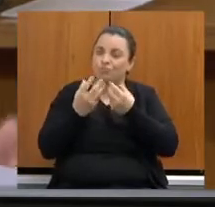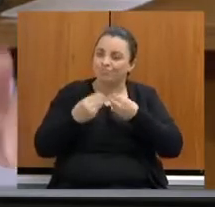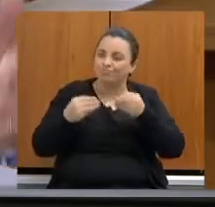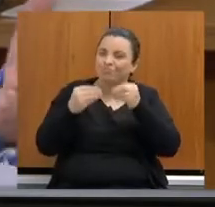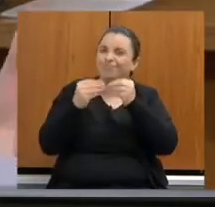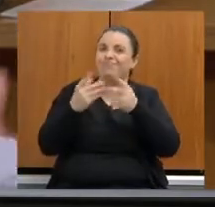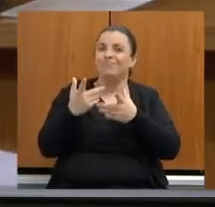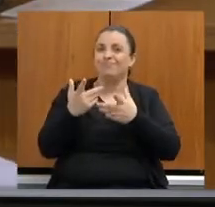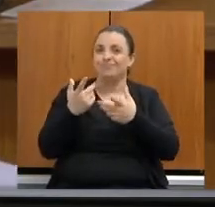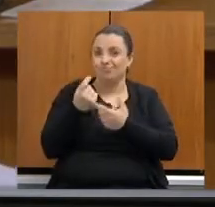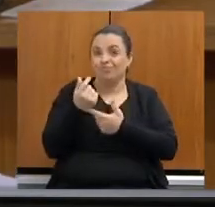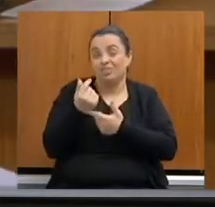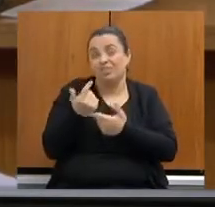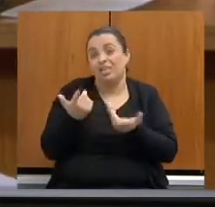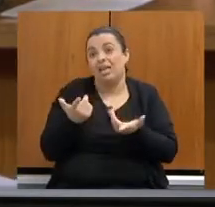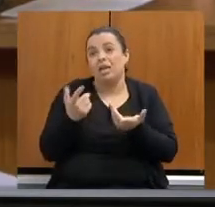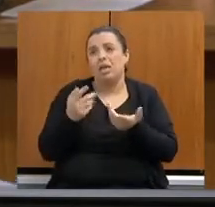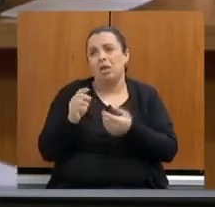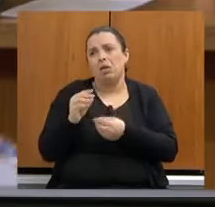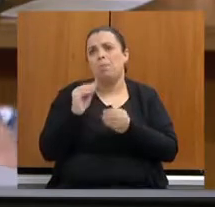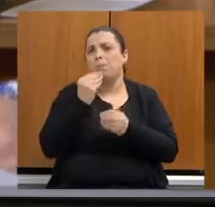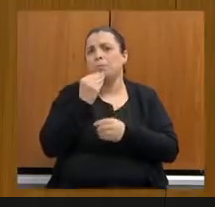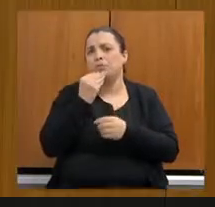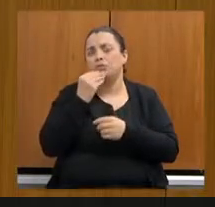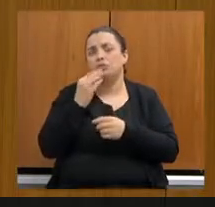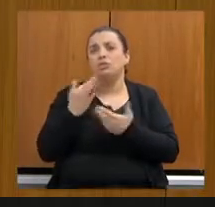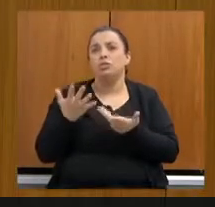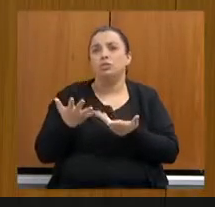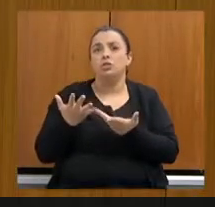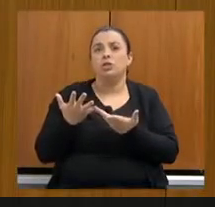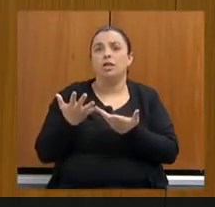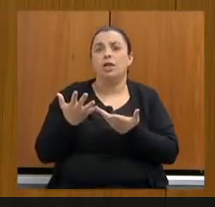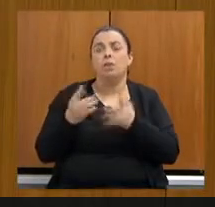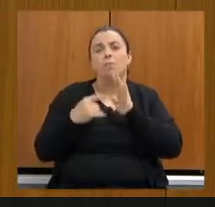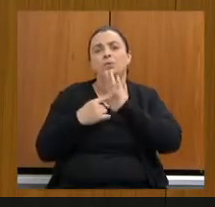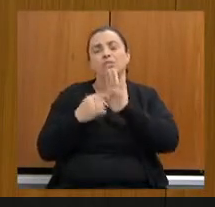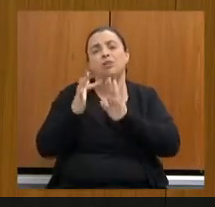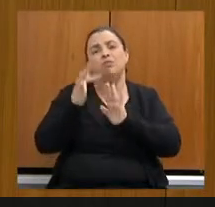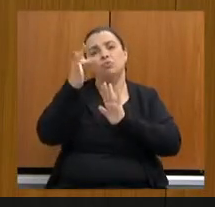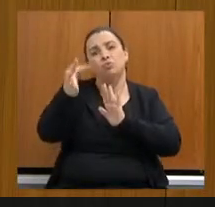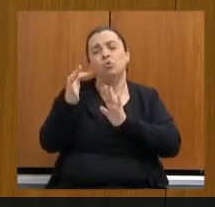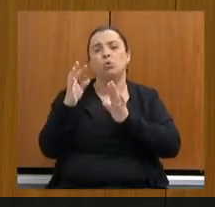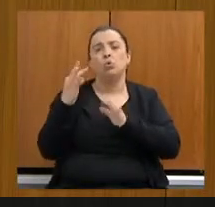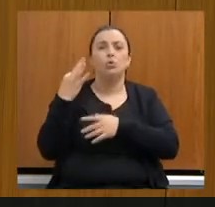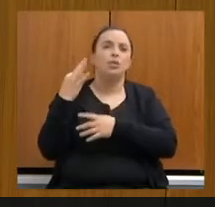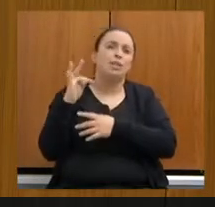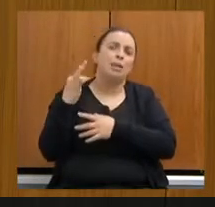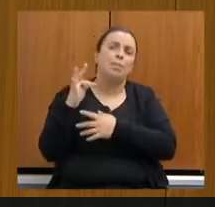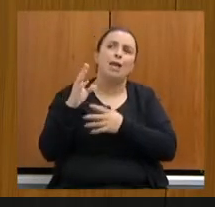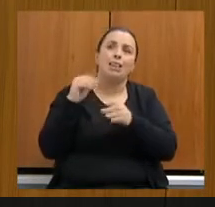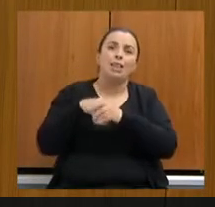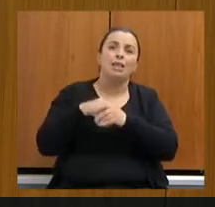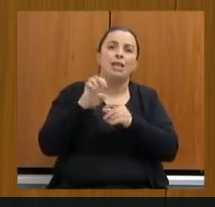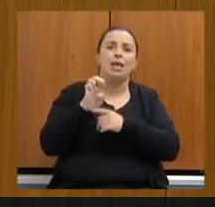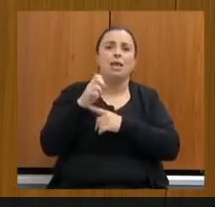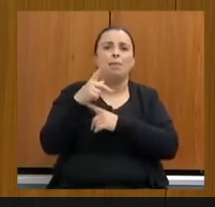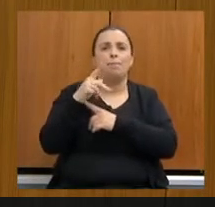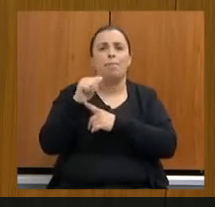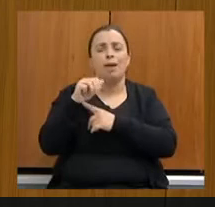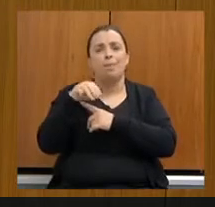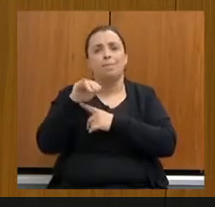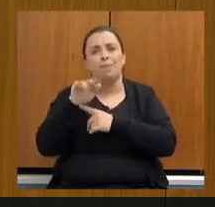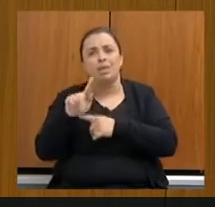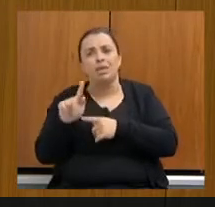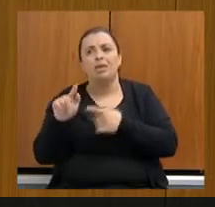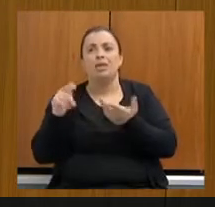oportunidade que a gente pudesse fazer você sabe que a comissão para mostrar ao todo o trabalho que tem sido feito na EPAMIG né materno esse período que o